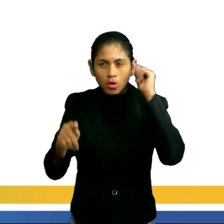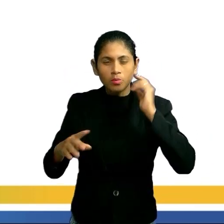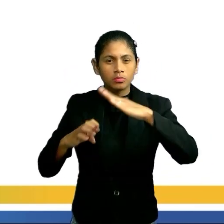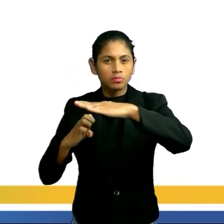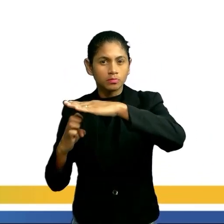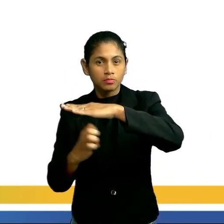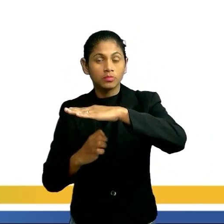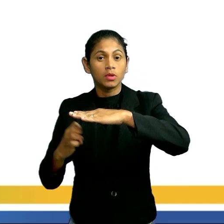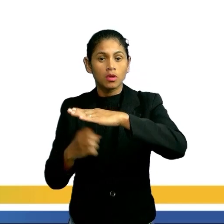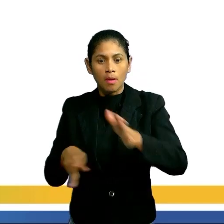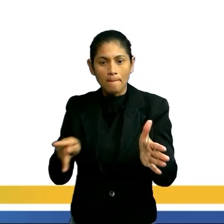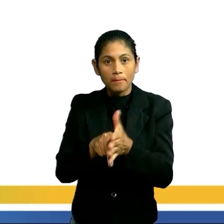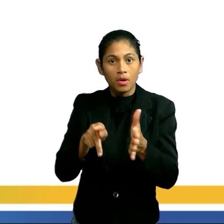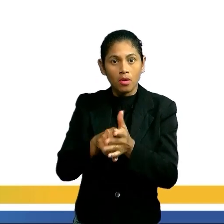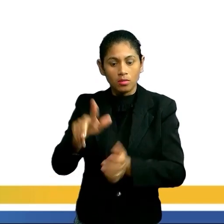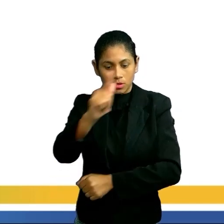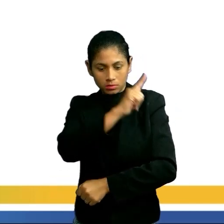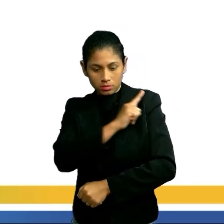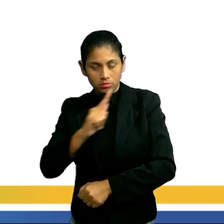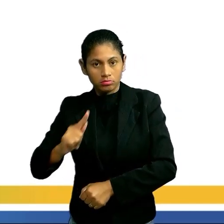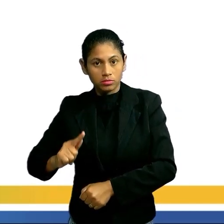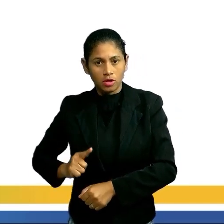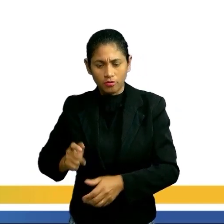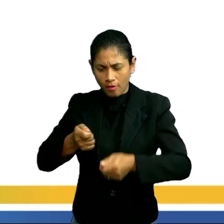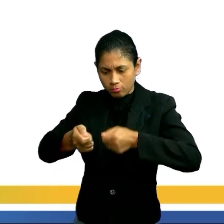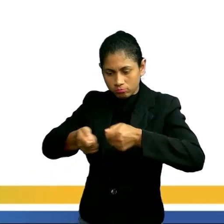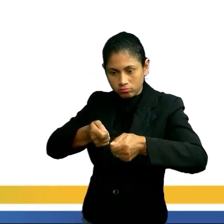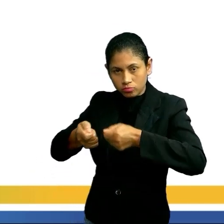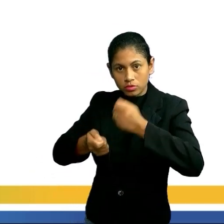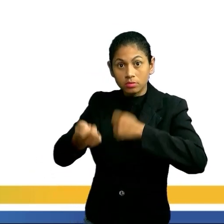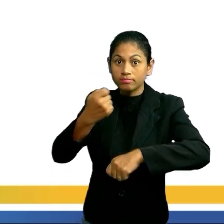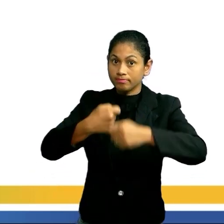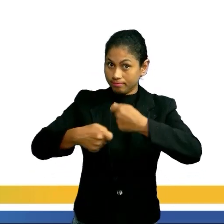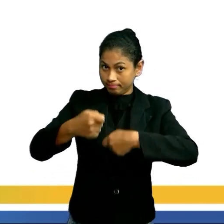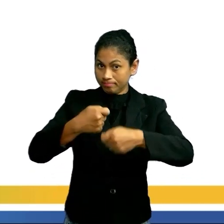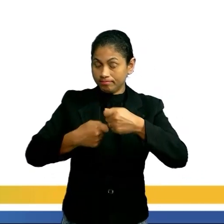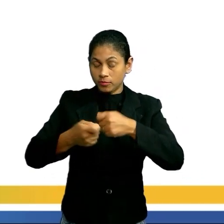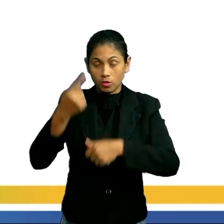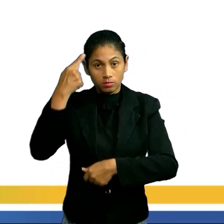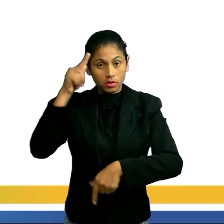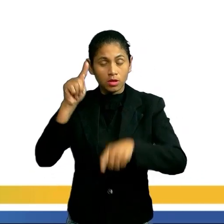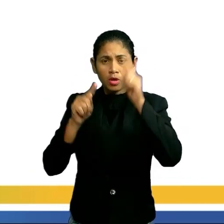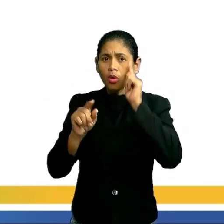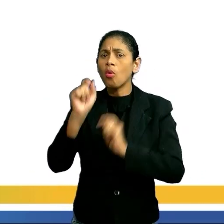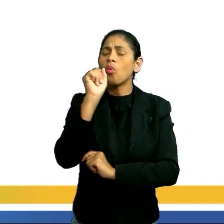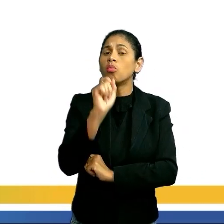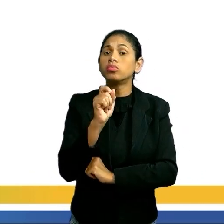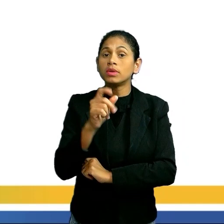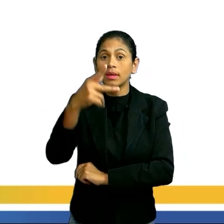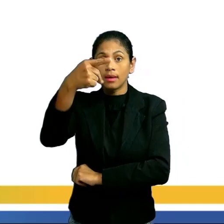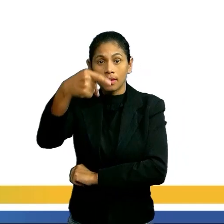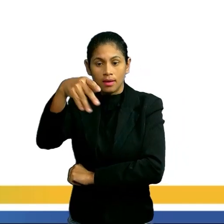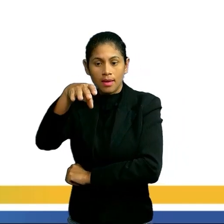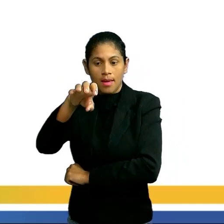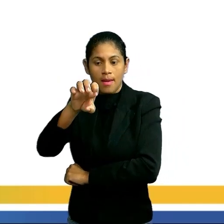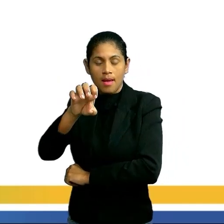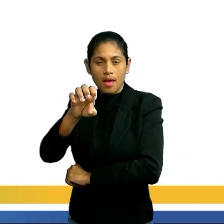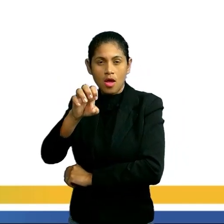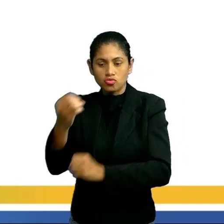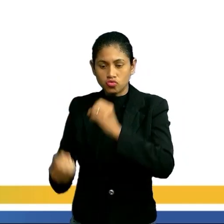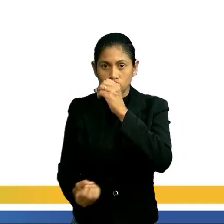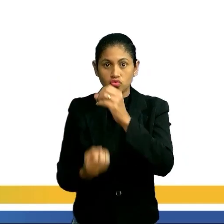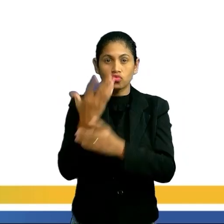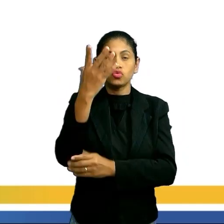do governo, que o governo vai administrar essa riqueza. E aí ele cria o que nós conhecemos como hoje a Petrobras,